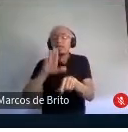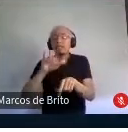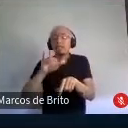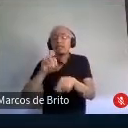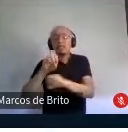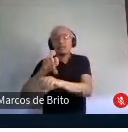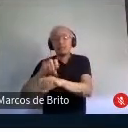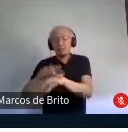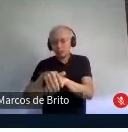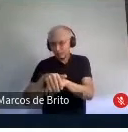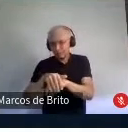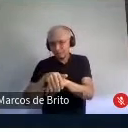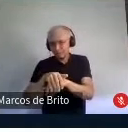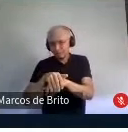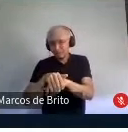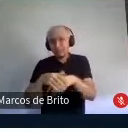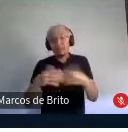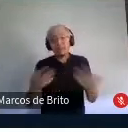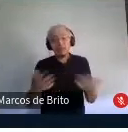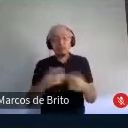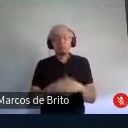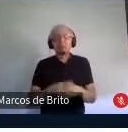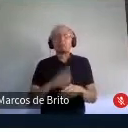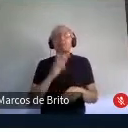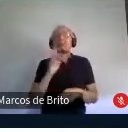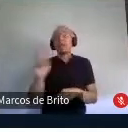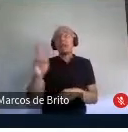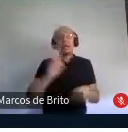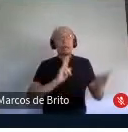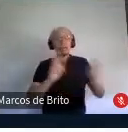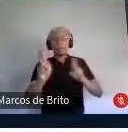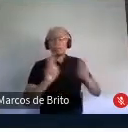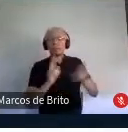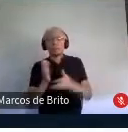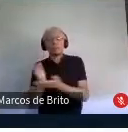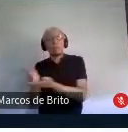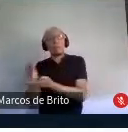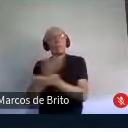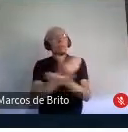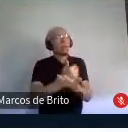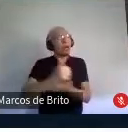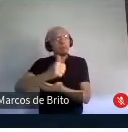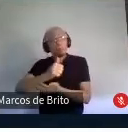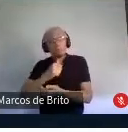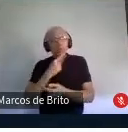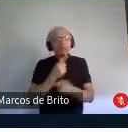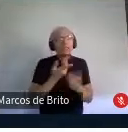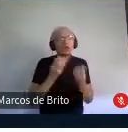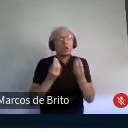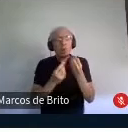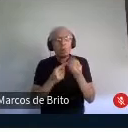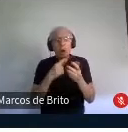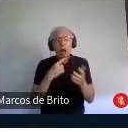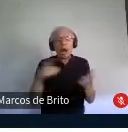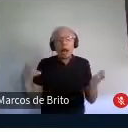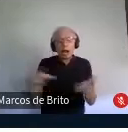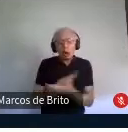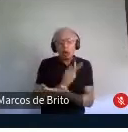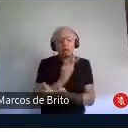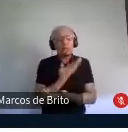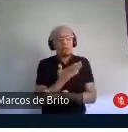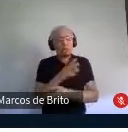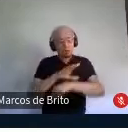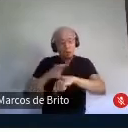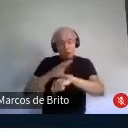educacionais. Então, como resultado dessa análise sincrônica dos cursos do CAES no Brasil referentes ao